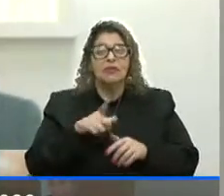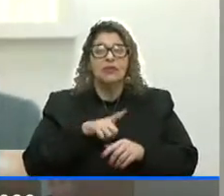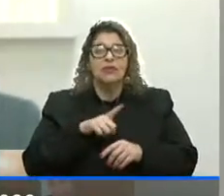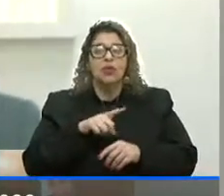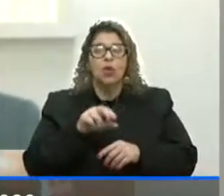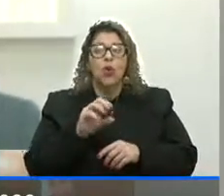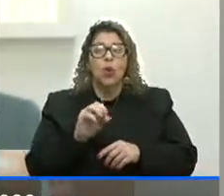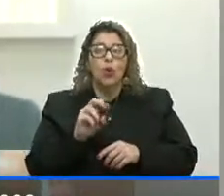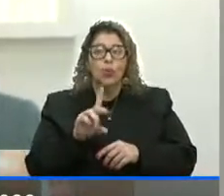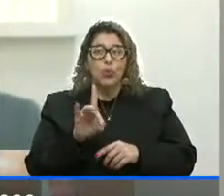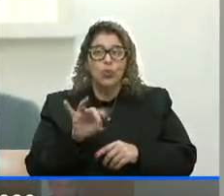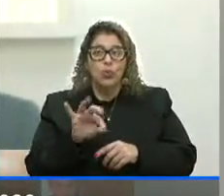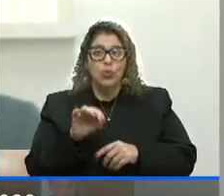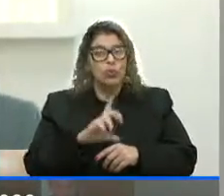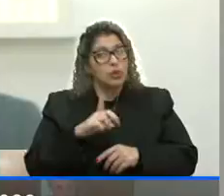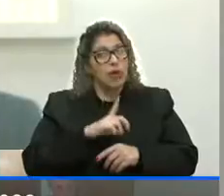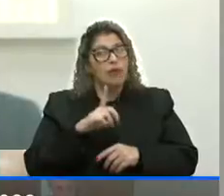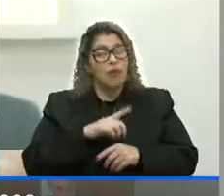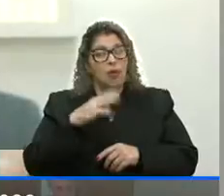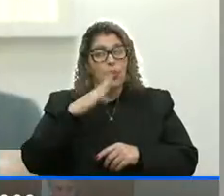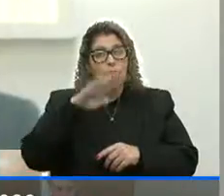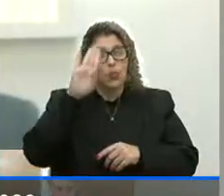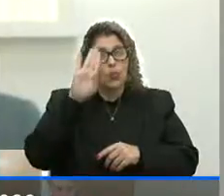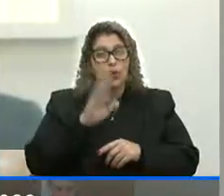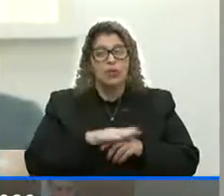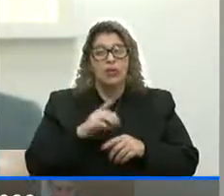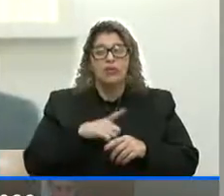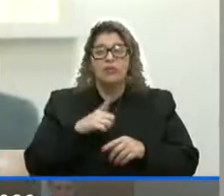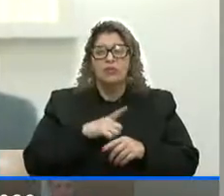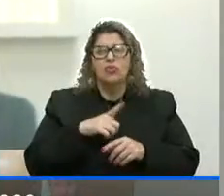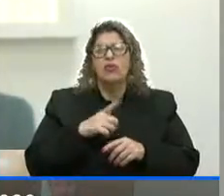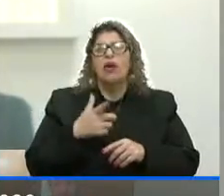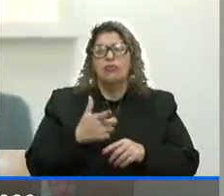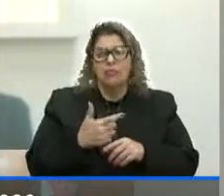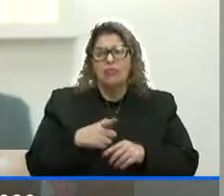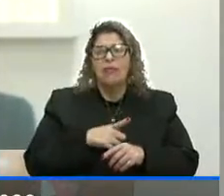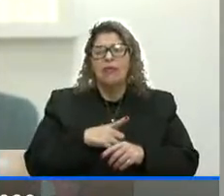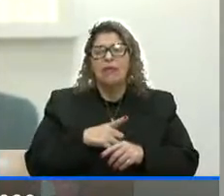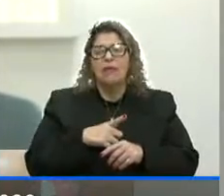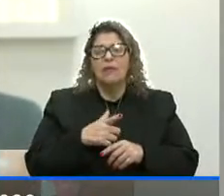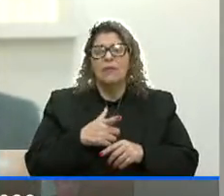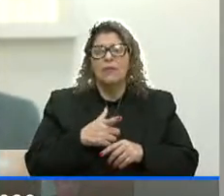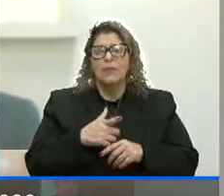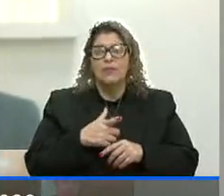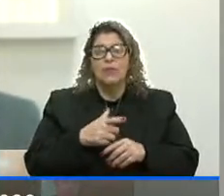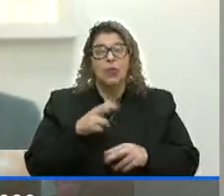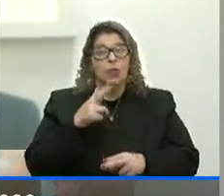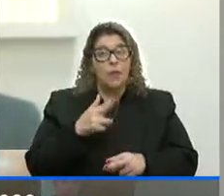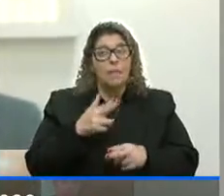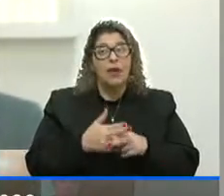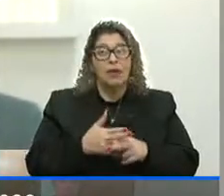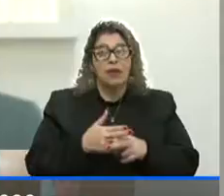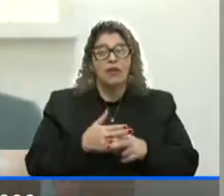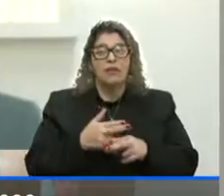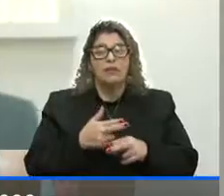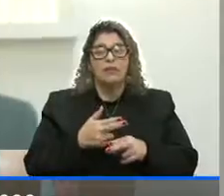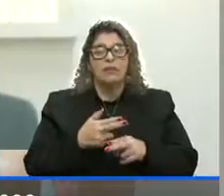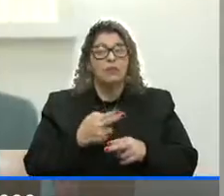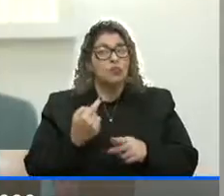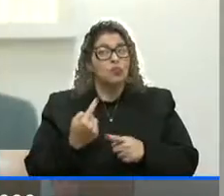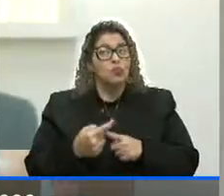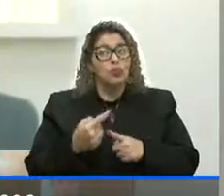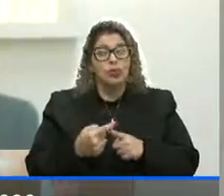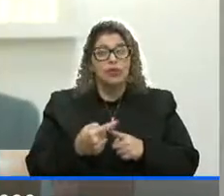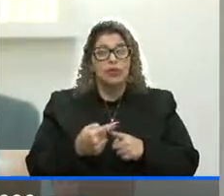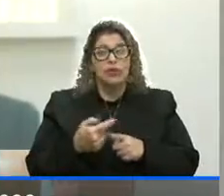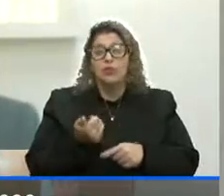em Uruguaiana e a usina funciona com gás, já funcionou com gás, e a sua parada, a sua hibernação se deveu justamente por nós